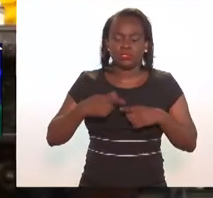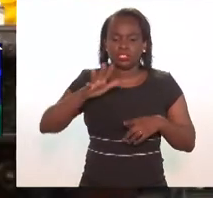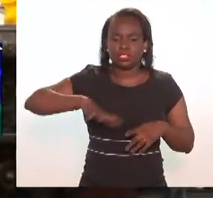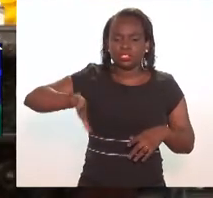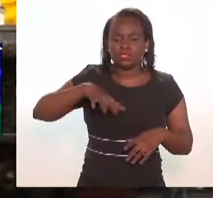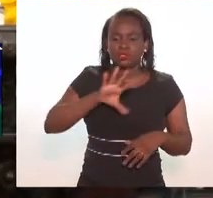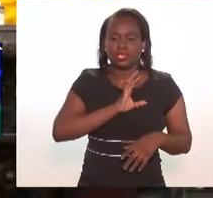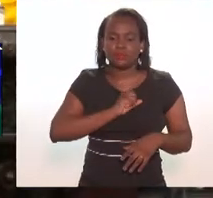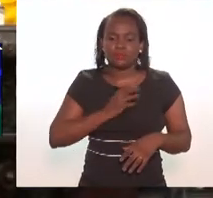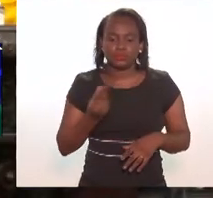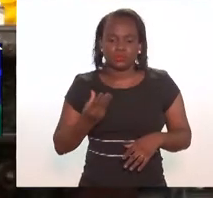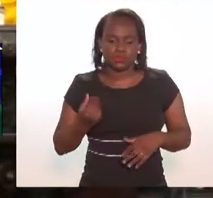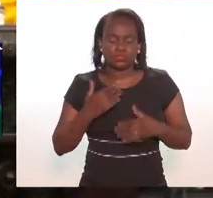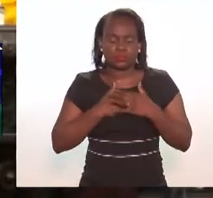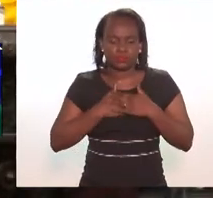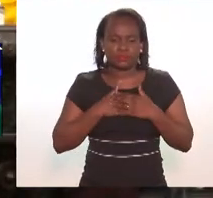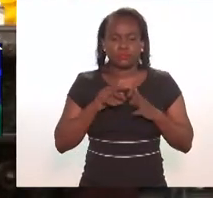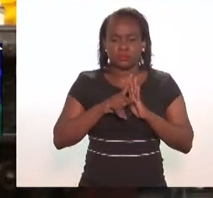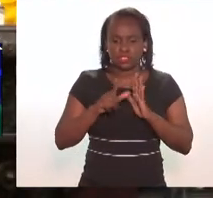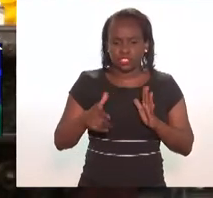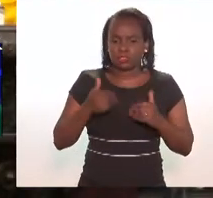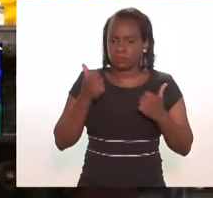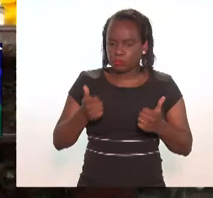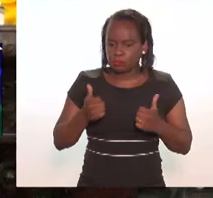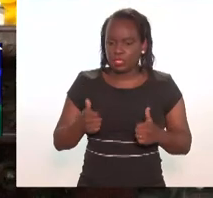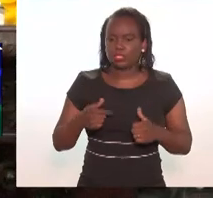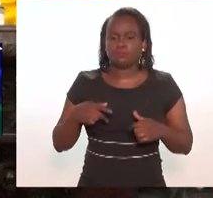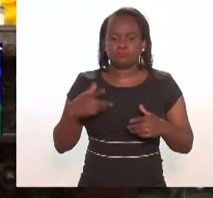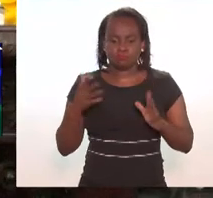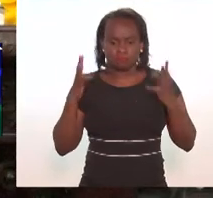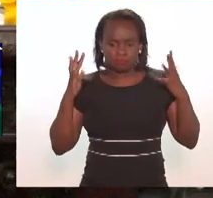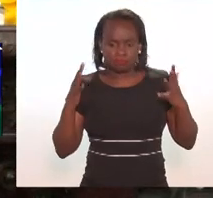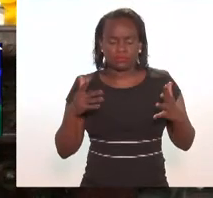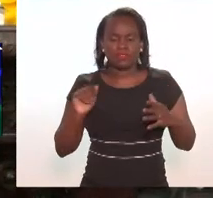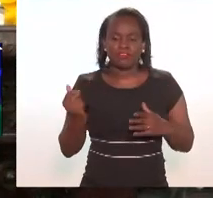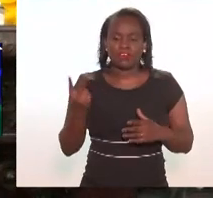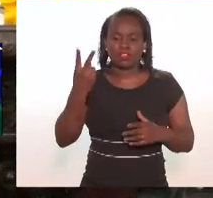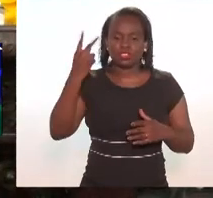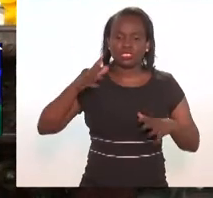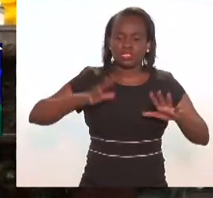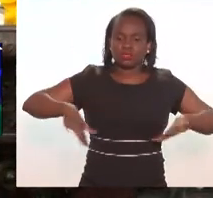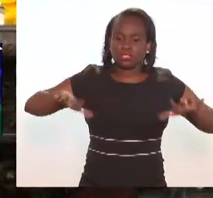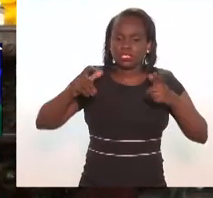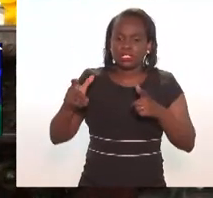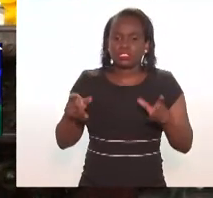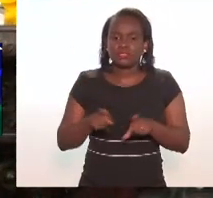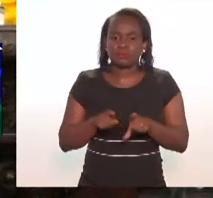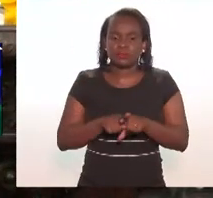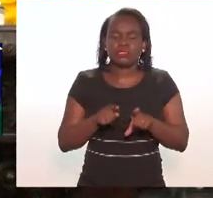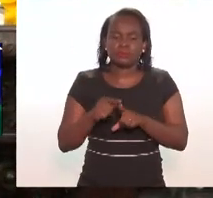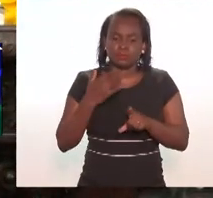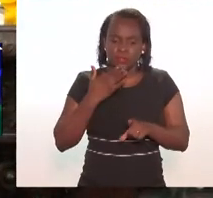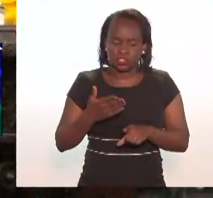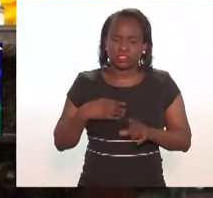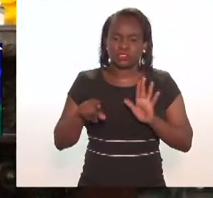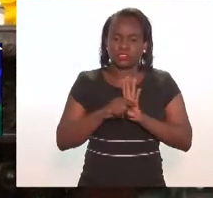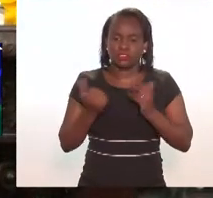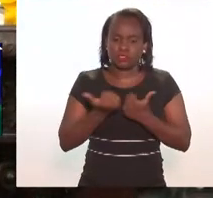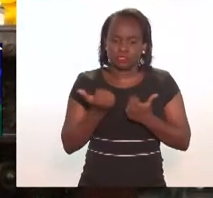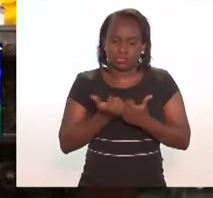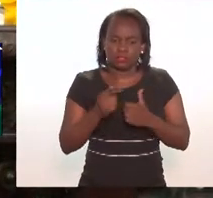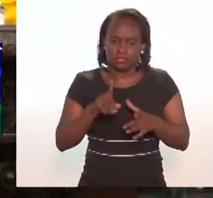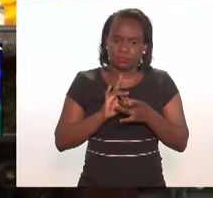amo muito e o projeto é muito meritório, vai valorizar muito aquela área. Também gostaria de pedir a coautoria, se Vossa